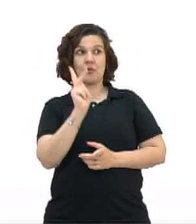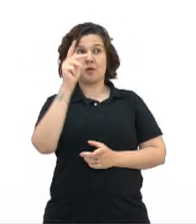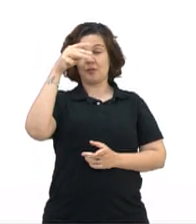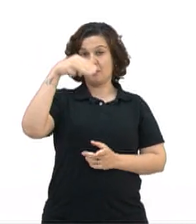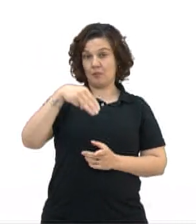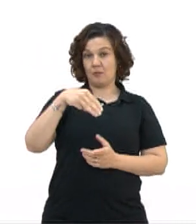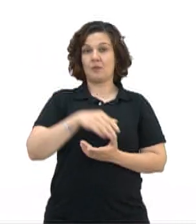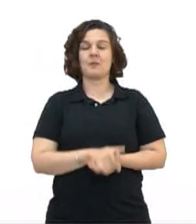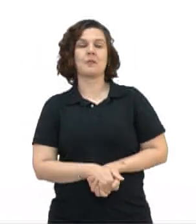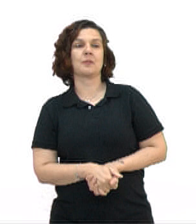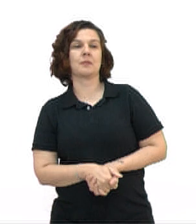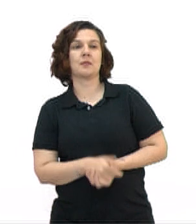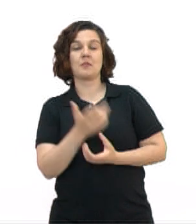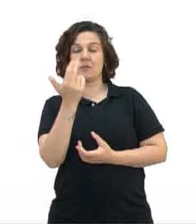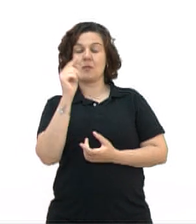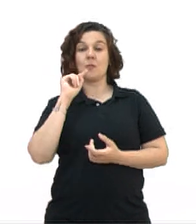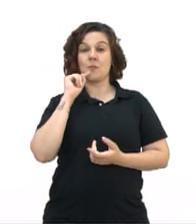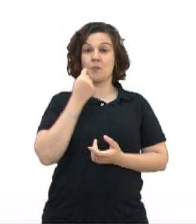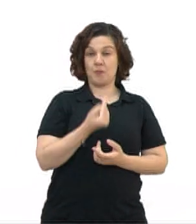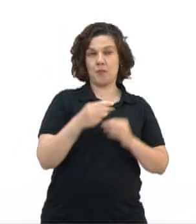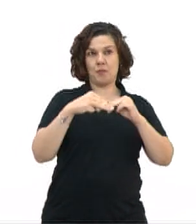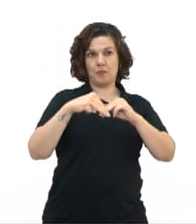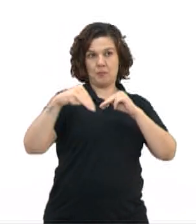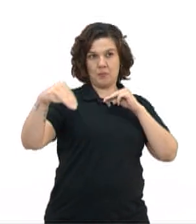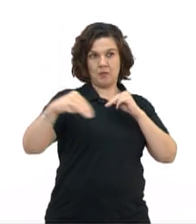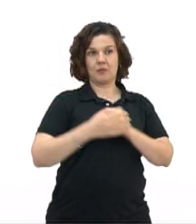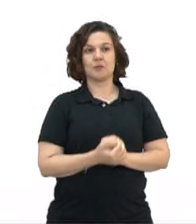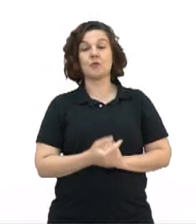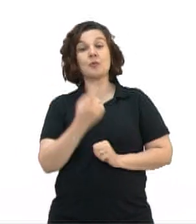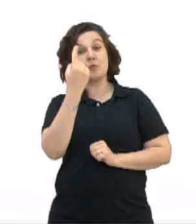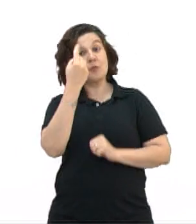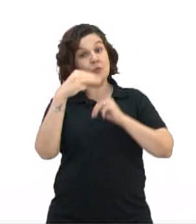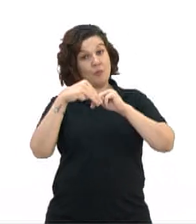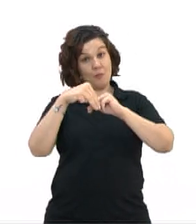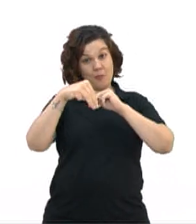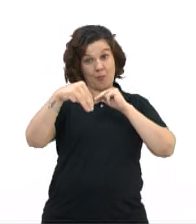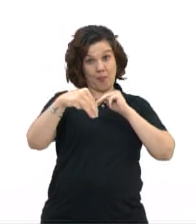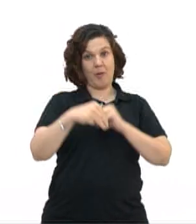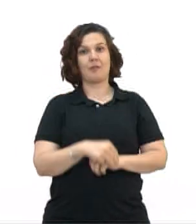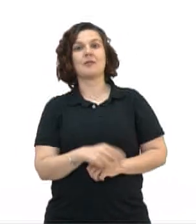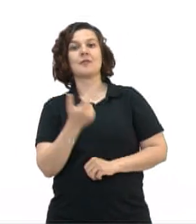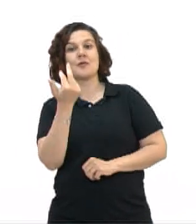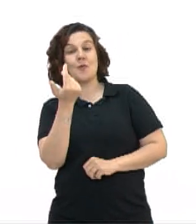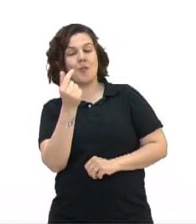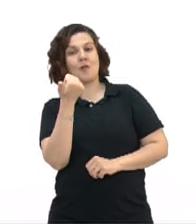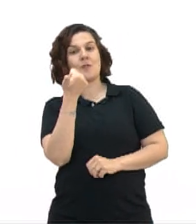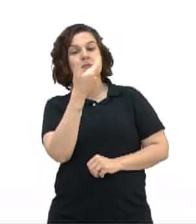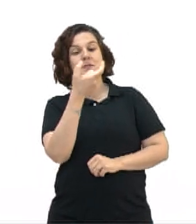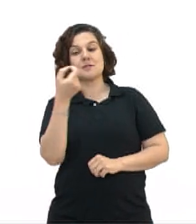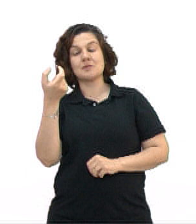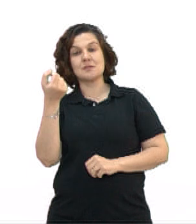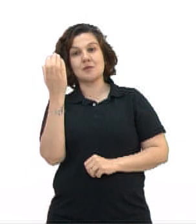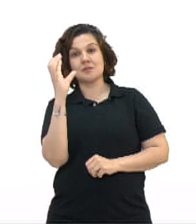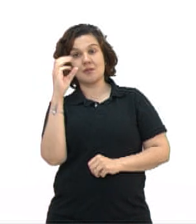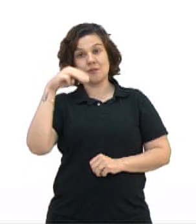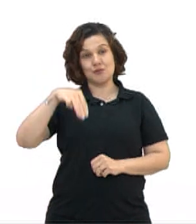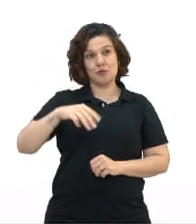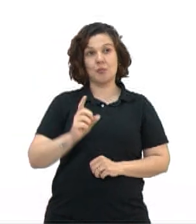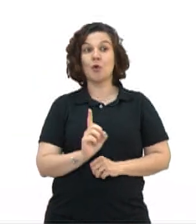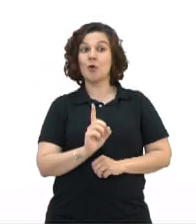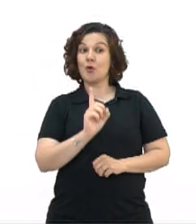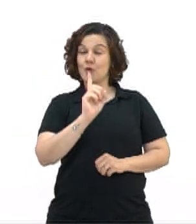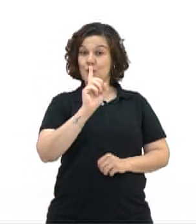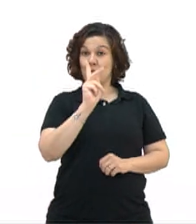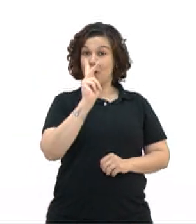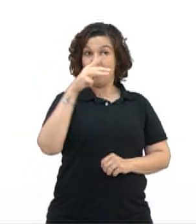quilômetro equivalem a 1000 metros, 1 metro correspondem a 100 centímetros, e 1 quilômetro são 100